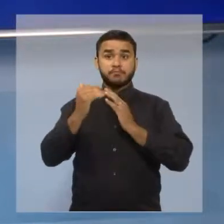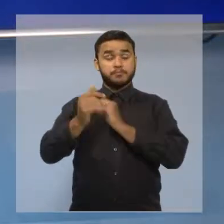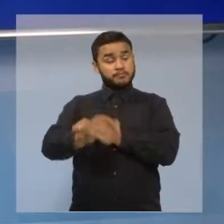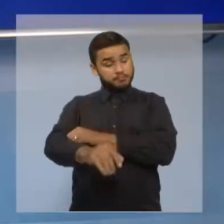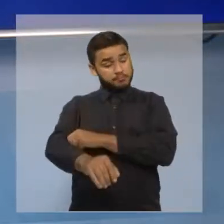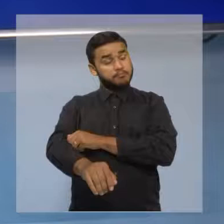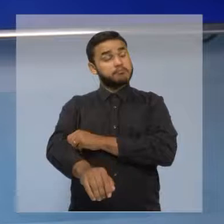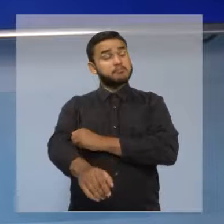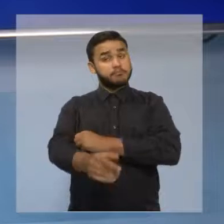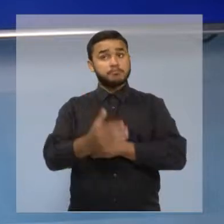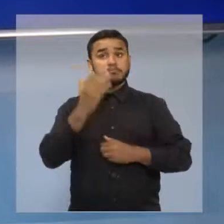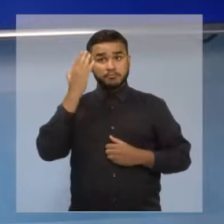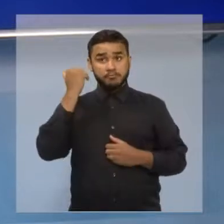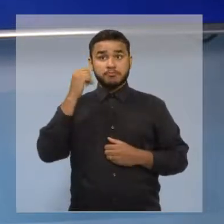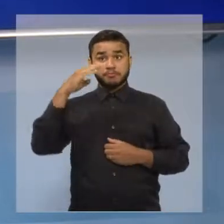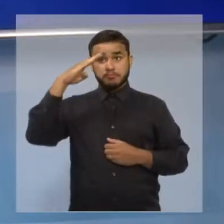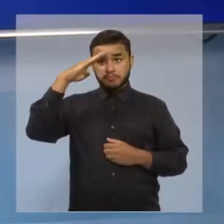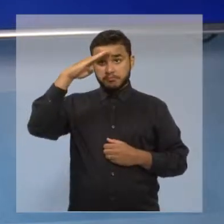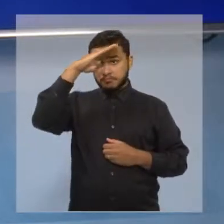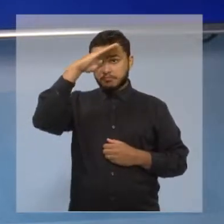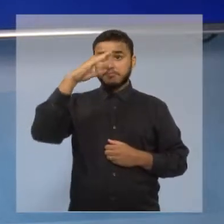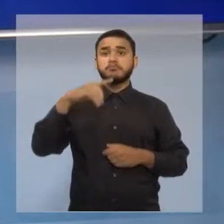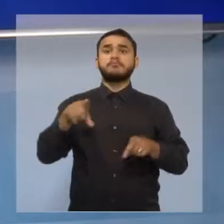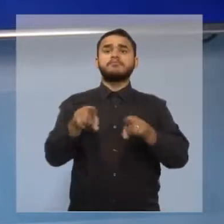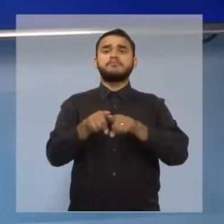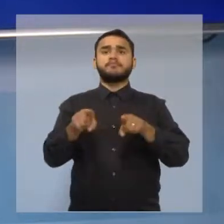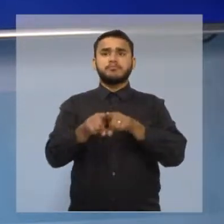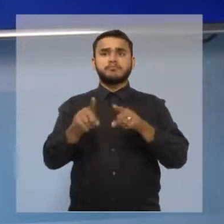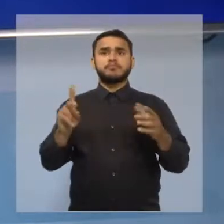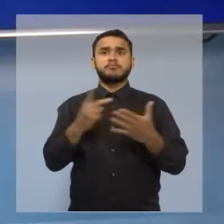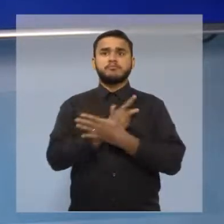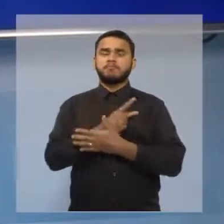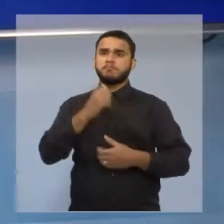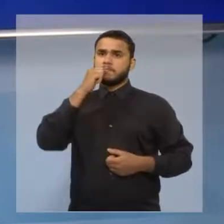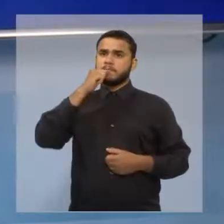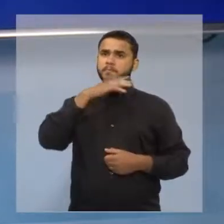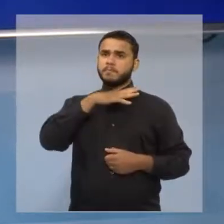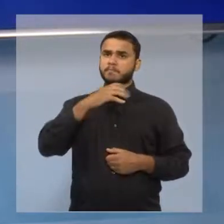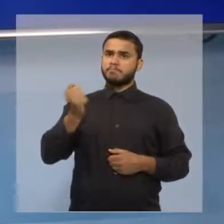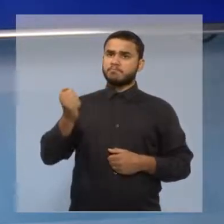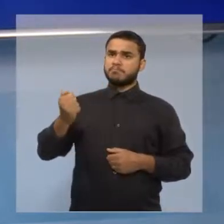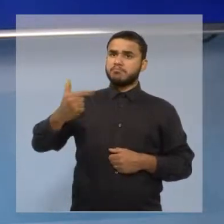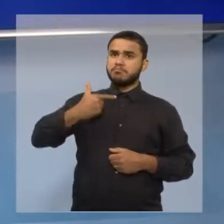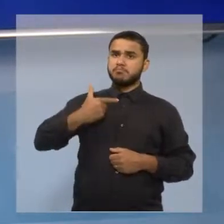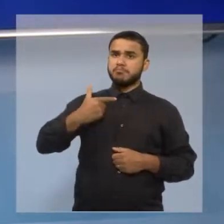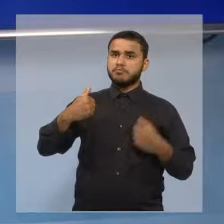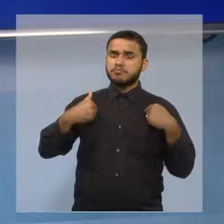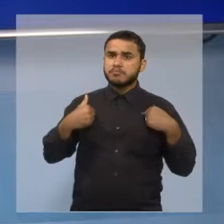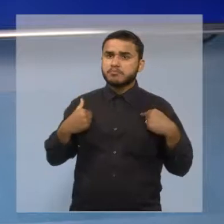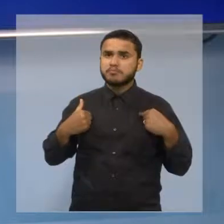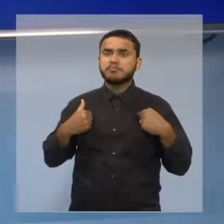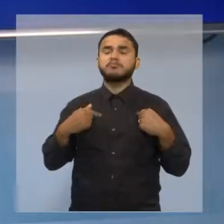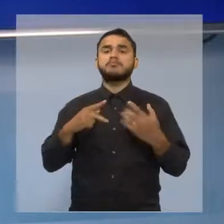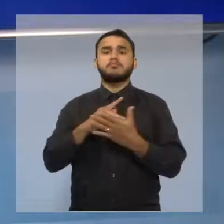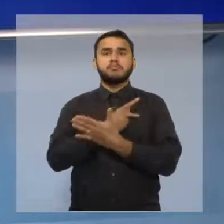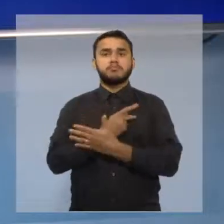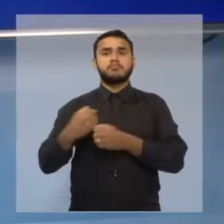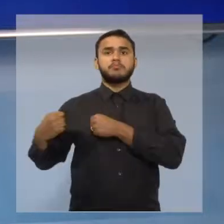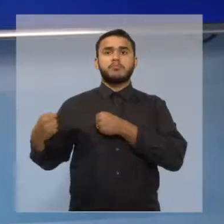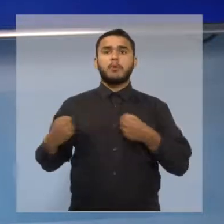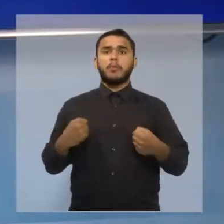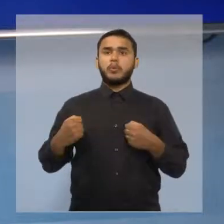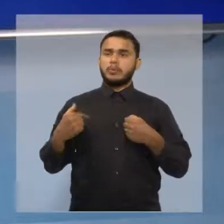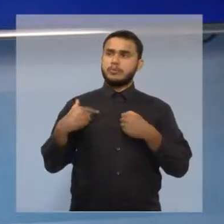próprio presidente Bolsonaro, não raro, tem reclamado de que tem sido vítima desse abuso e o fez publicamente